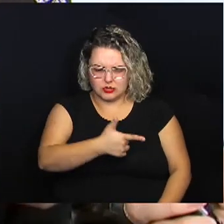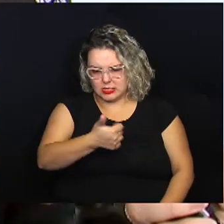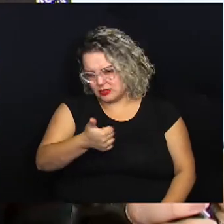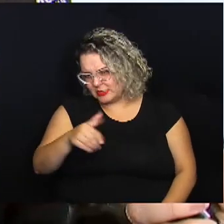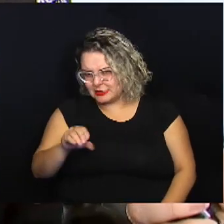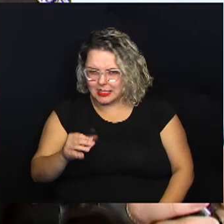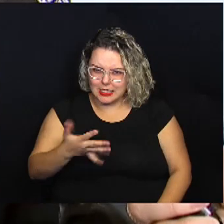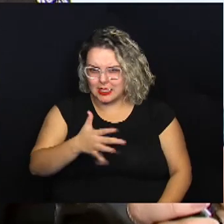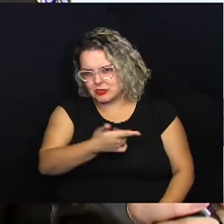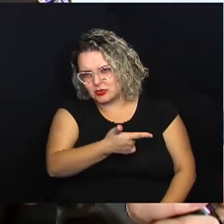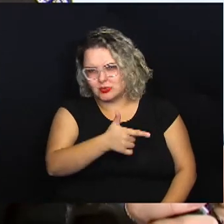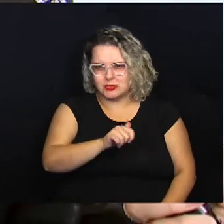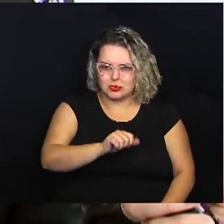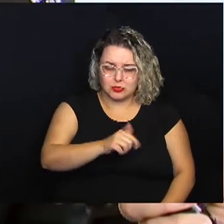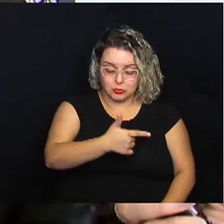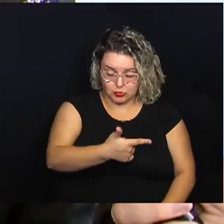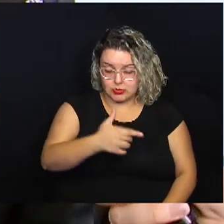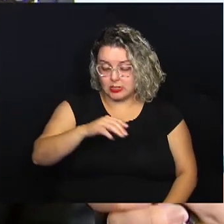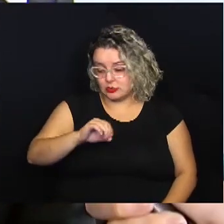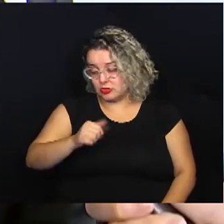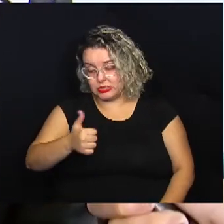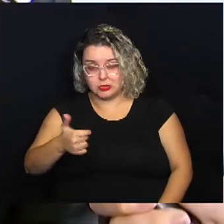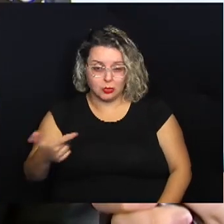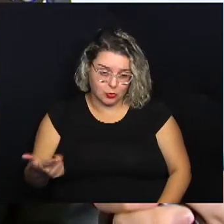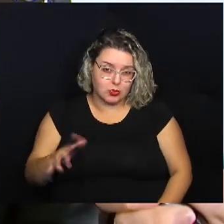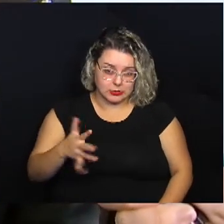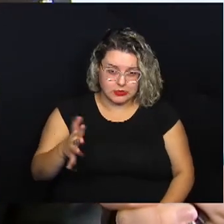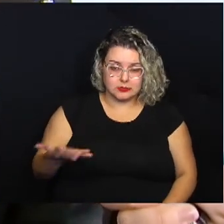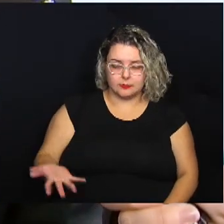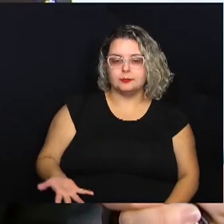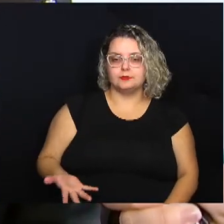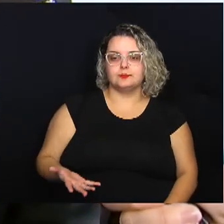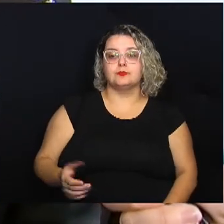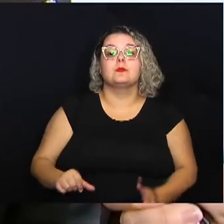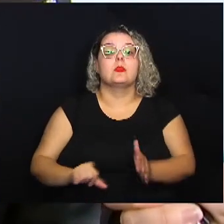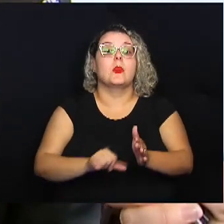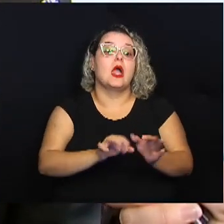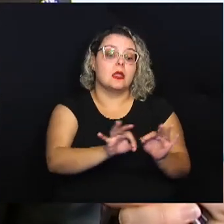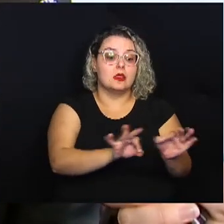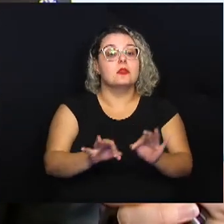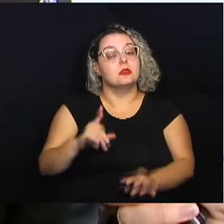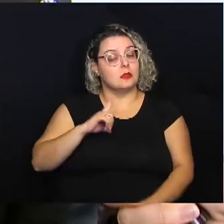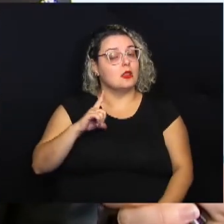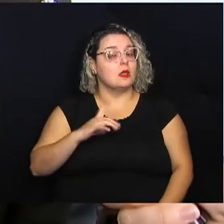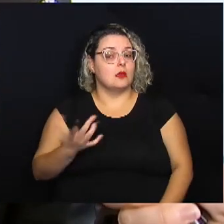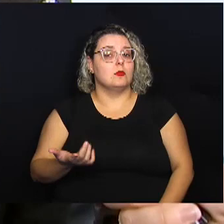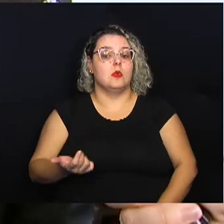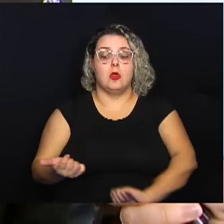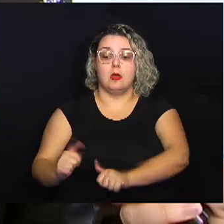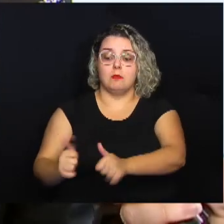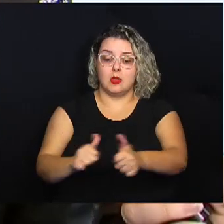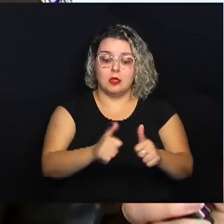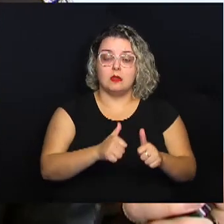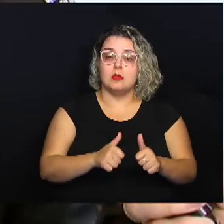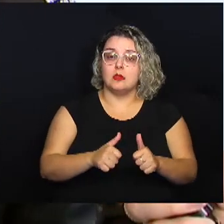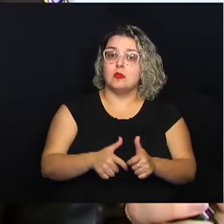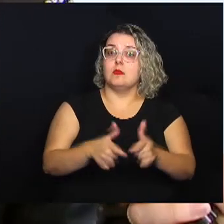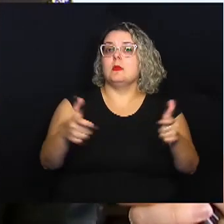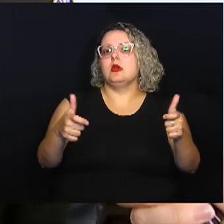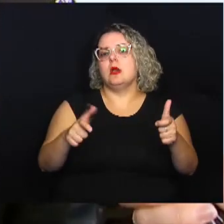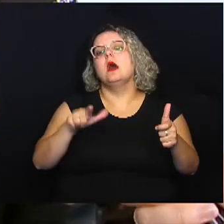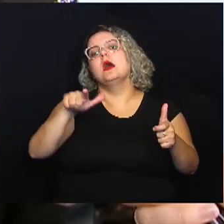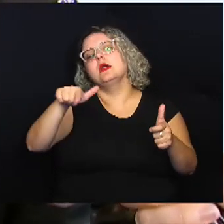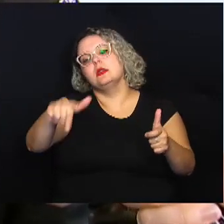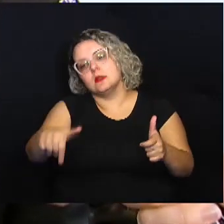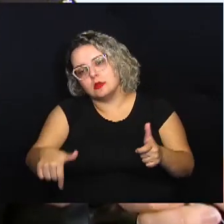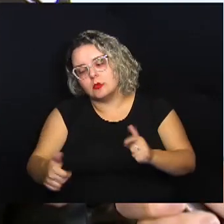aí nós teremos uma programação. Primeiro as escolas com uma avaliação da necessidade maior. Depois a gente